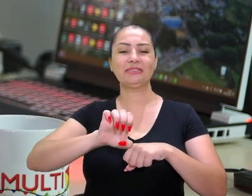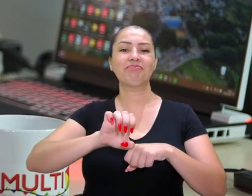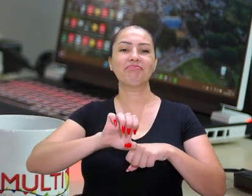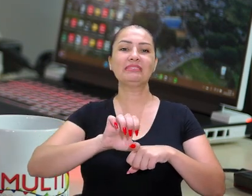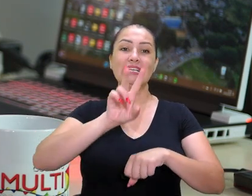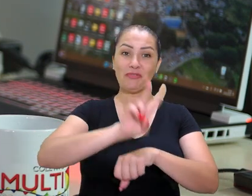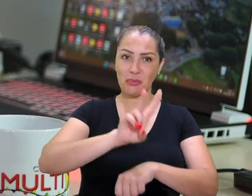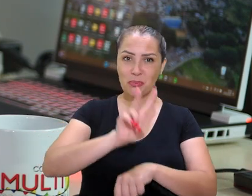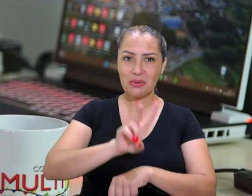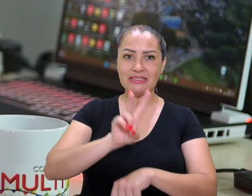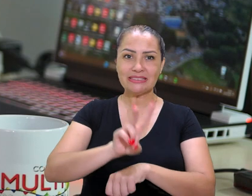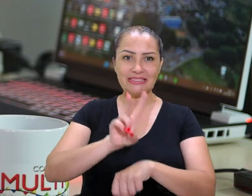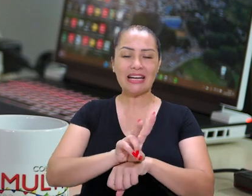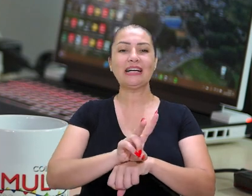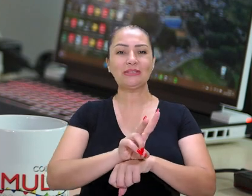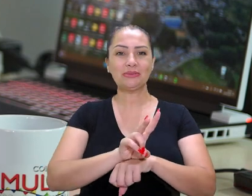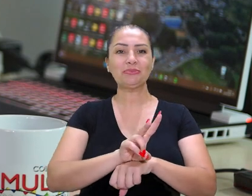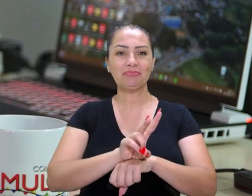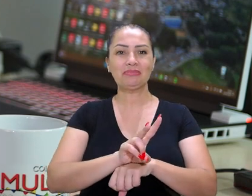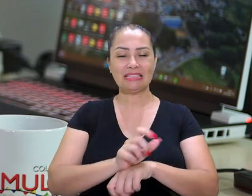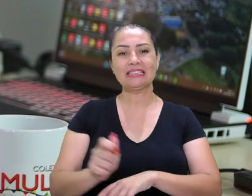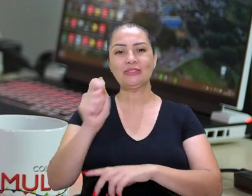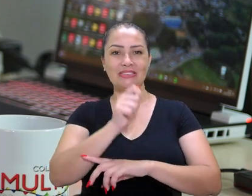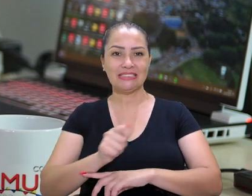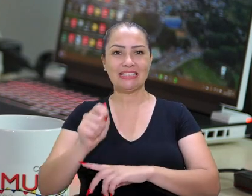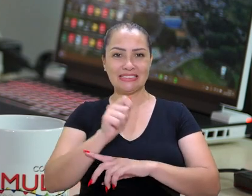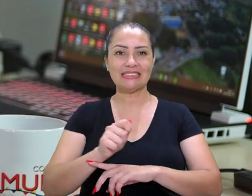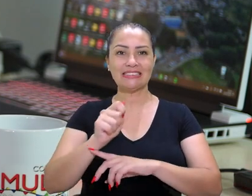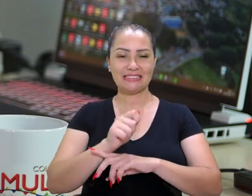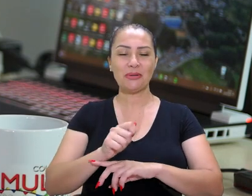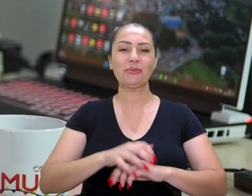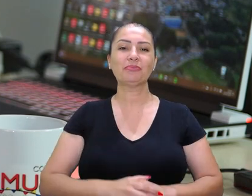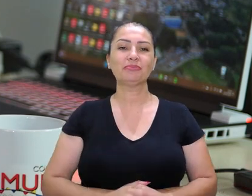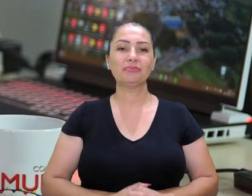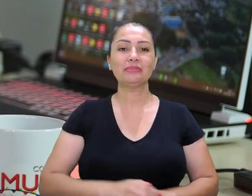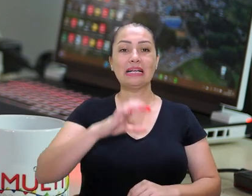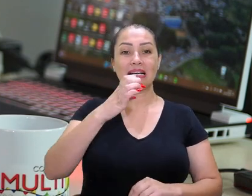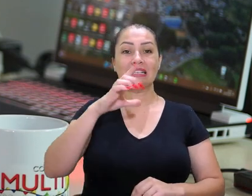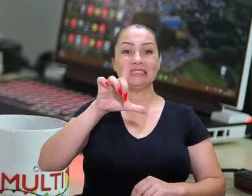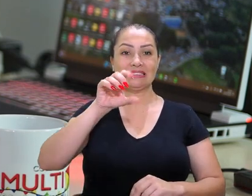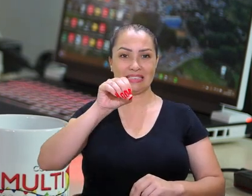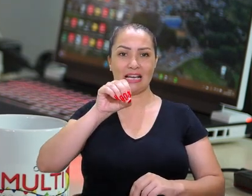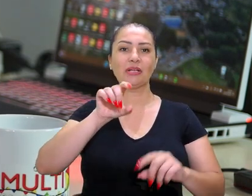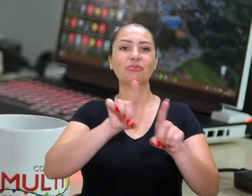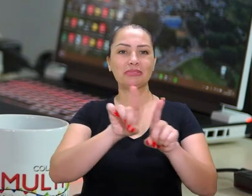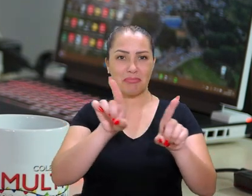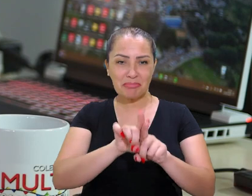da instituição, Associação Cultural Mensageiros, com o Célio Pedroso também, que sempre esteve presente durante todo esse tempo,